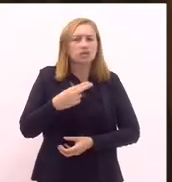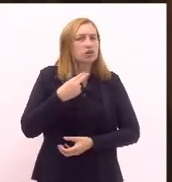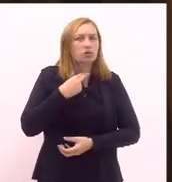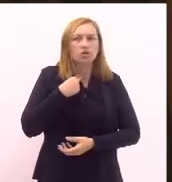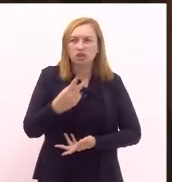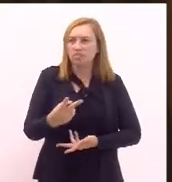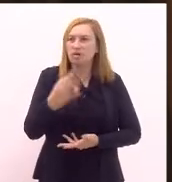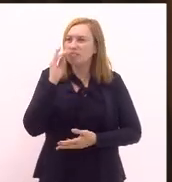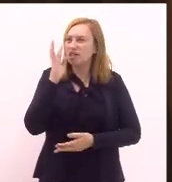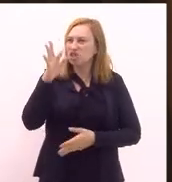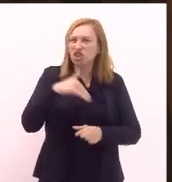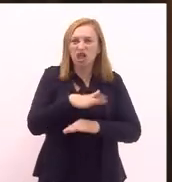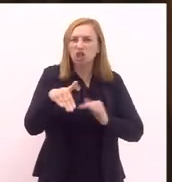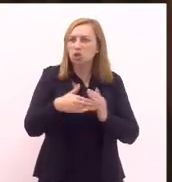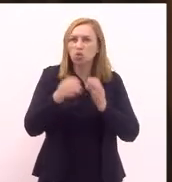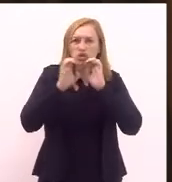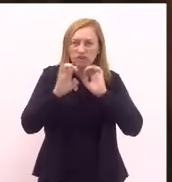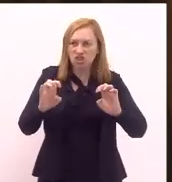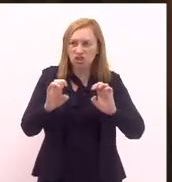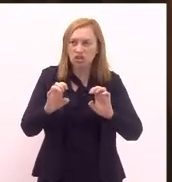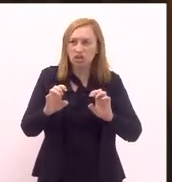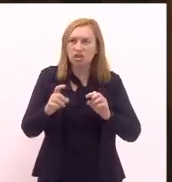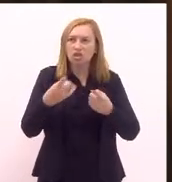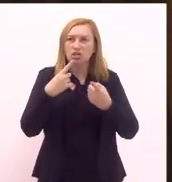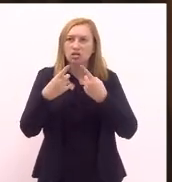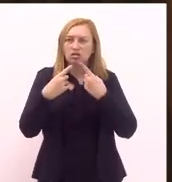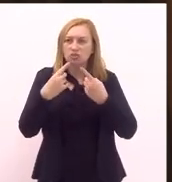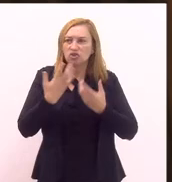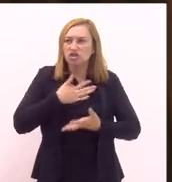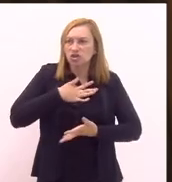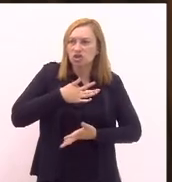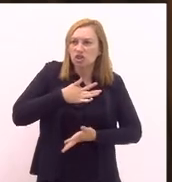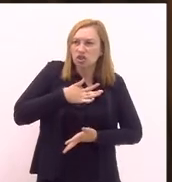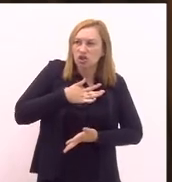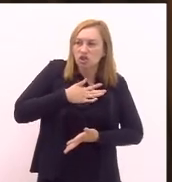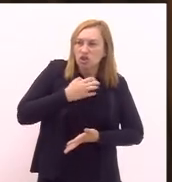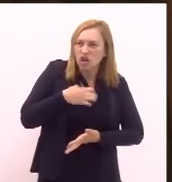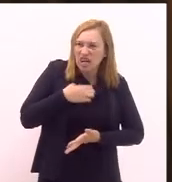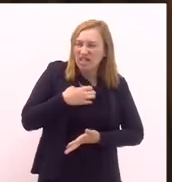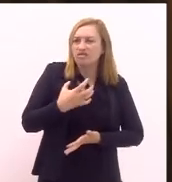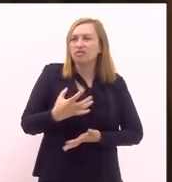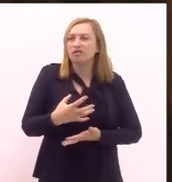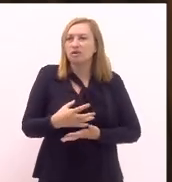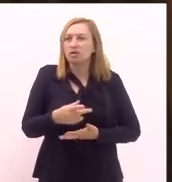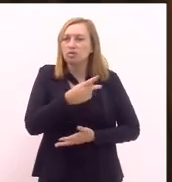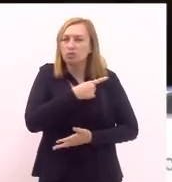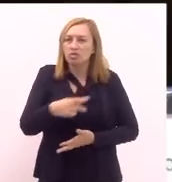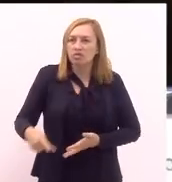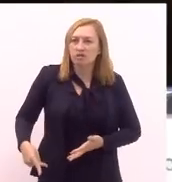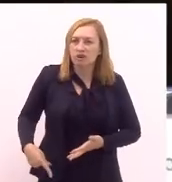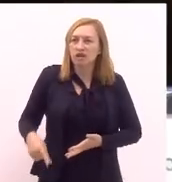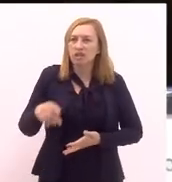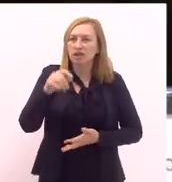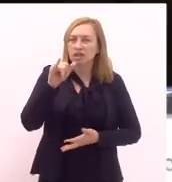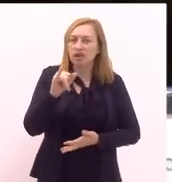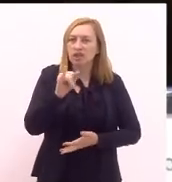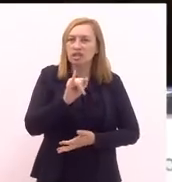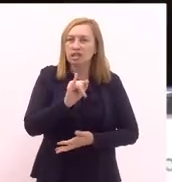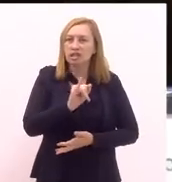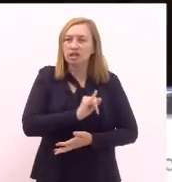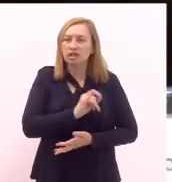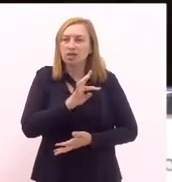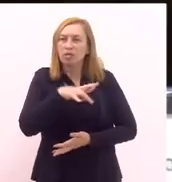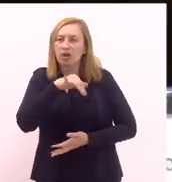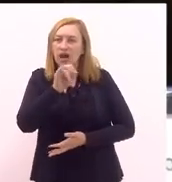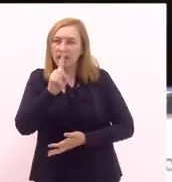imaginar que todos os evangélicos têm discurso odiento o prefeito de Itaboraí governadora foi minha